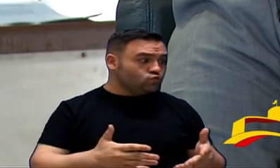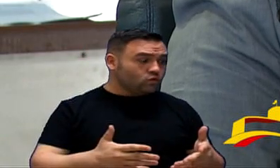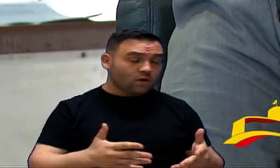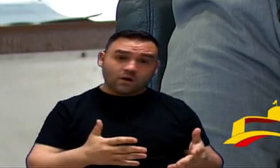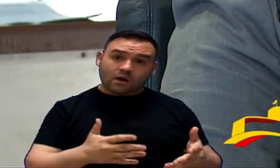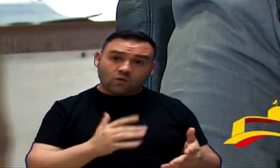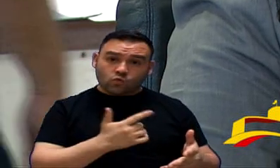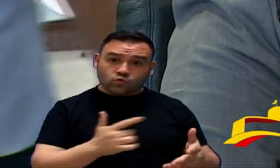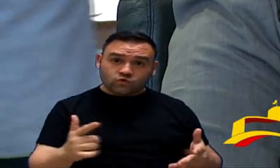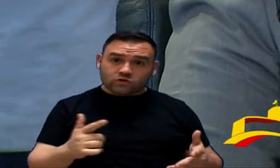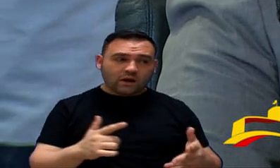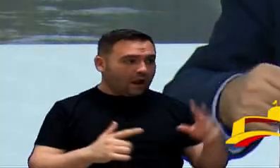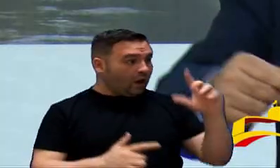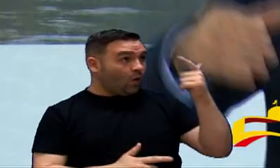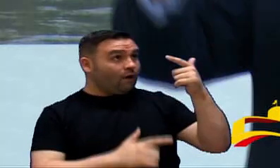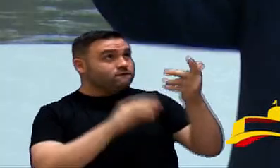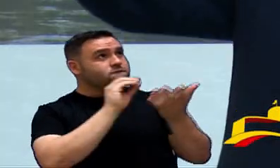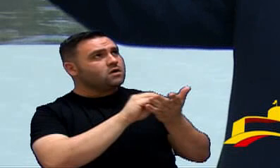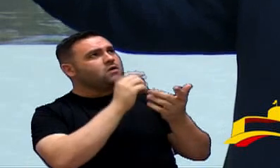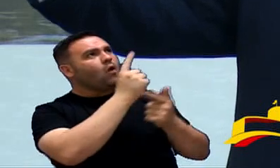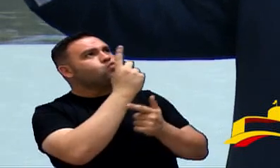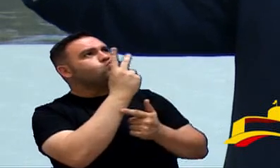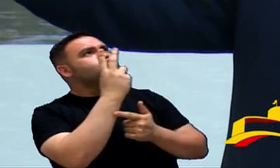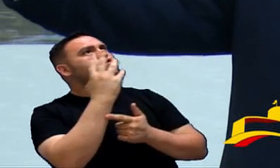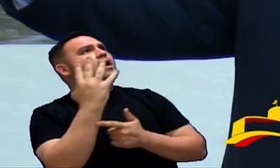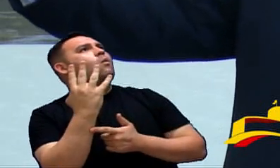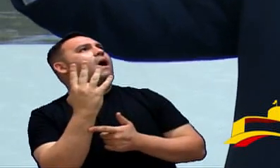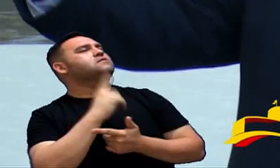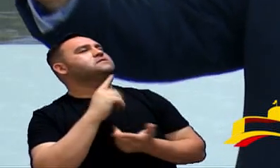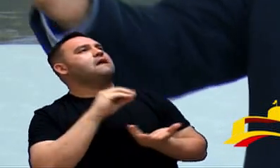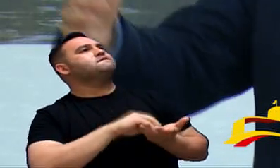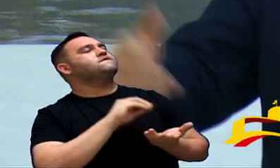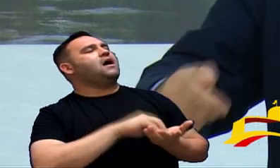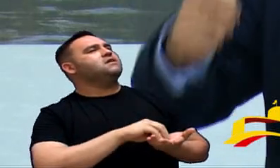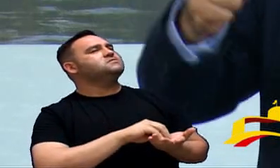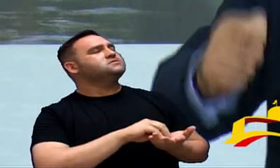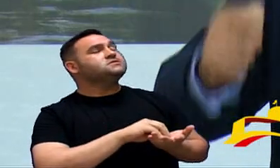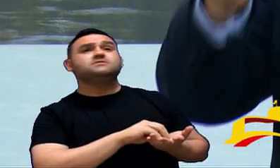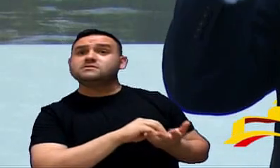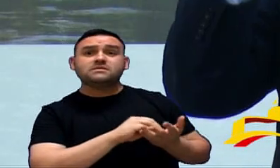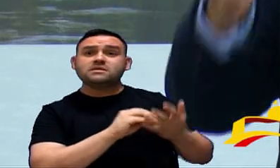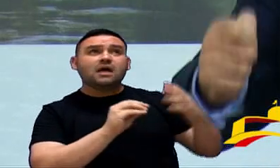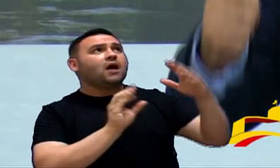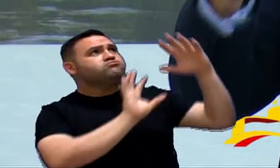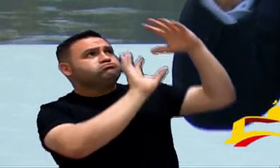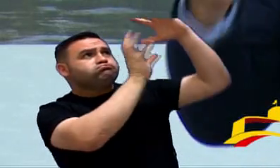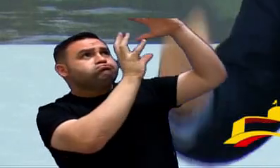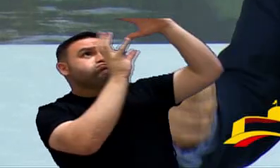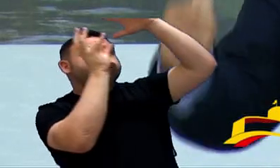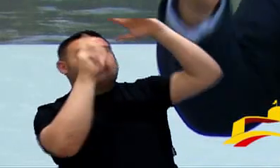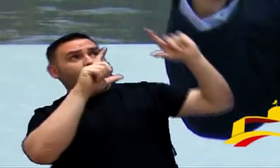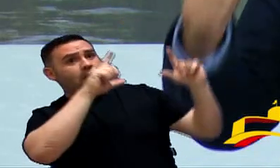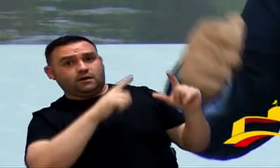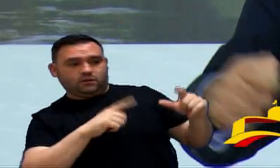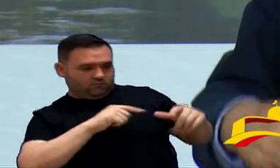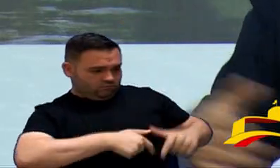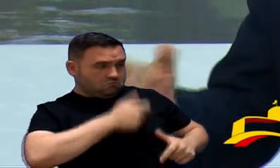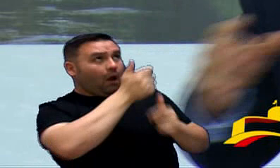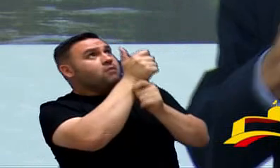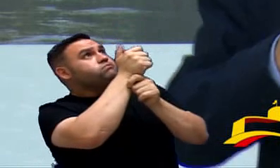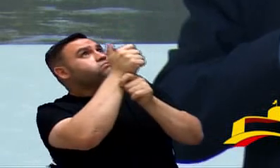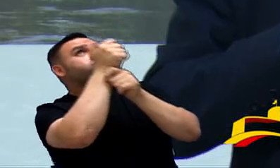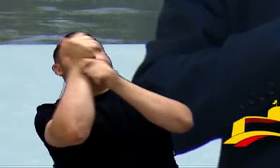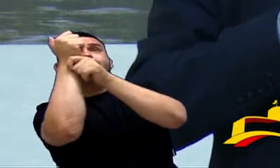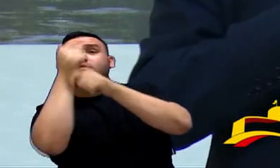não estava previsto que tem mais 2, 3 bicos de luz na rua, completa, registra, fotografa e